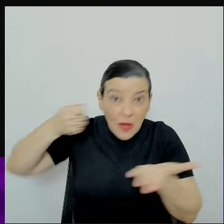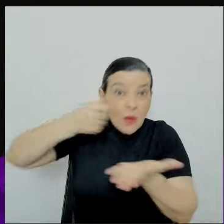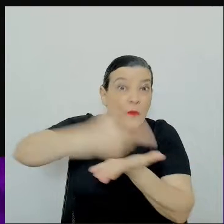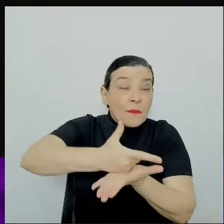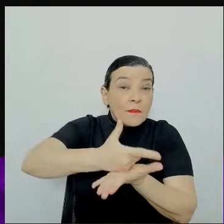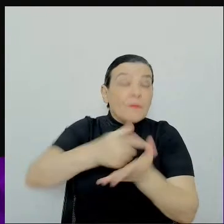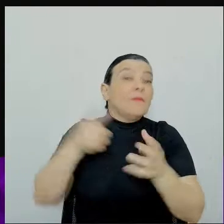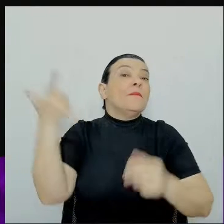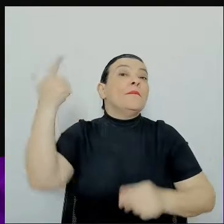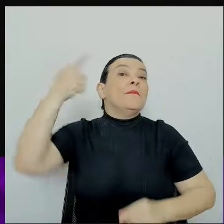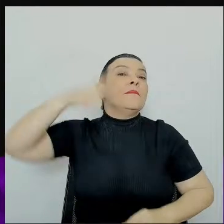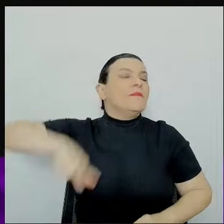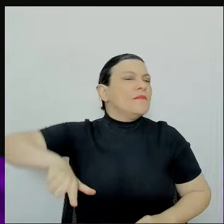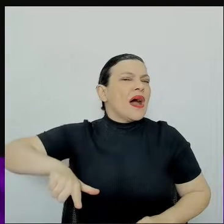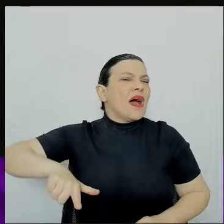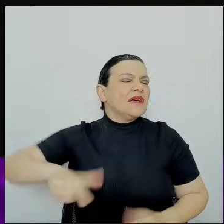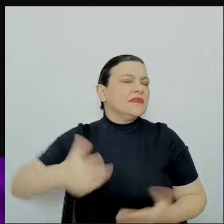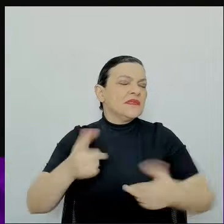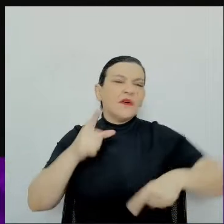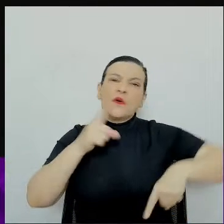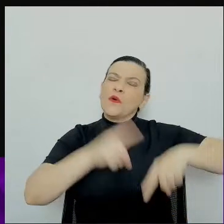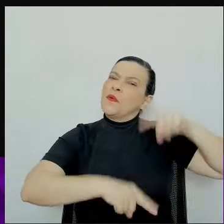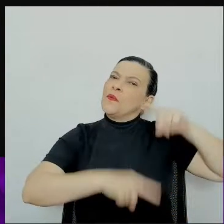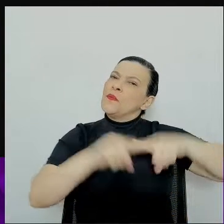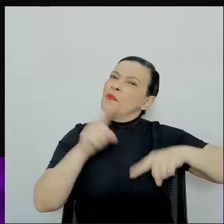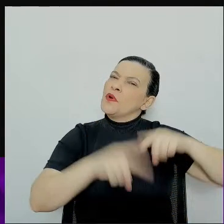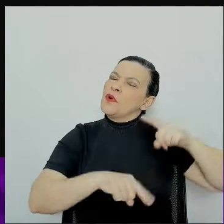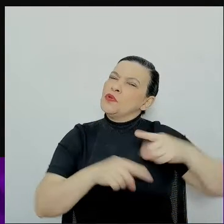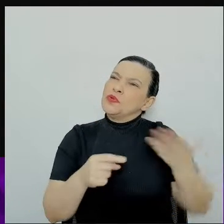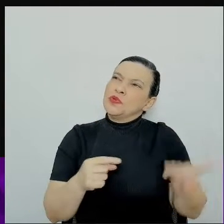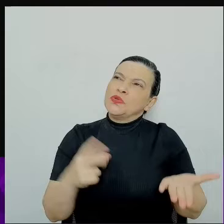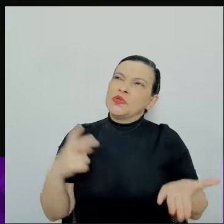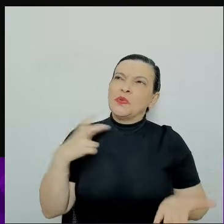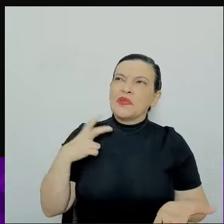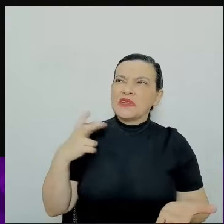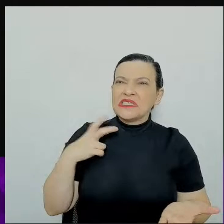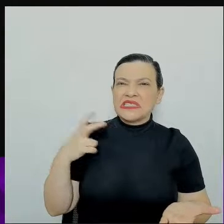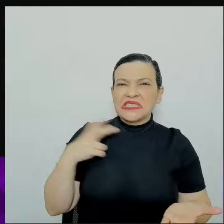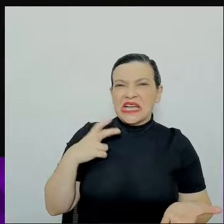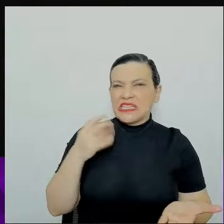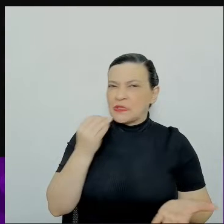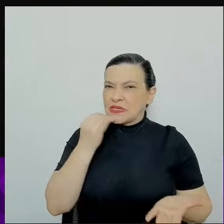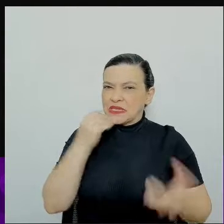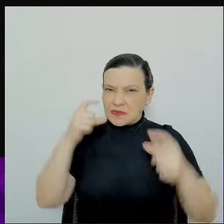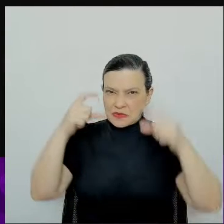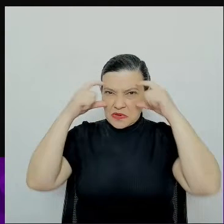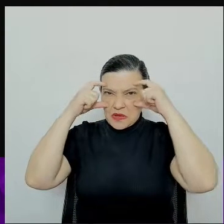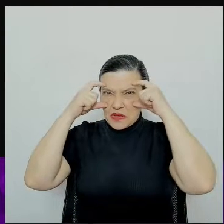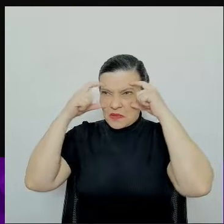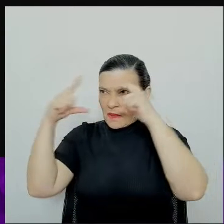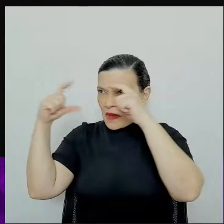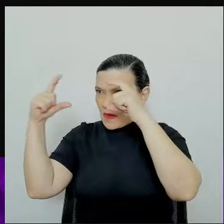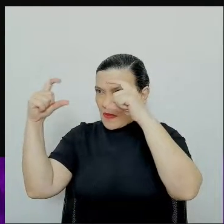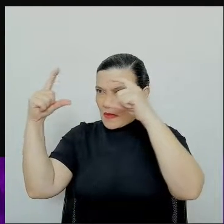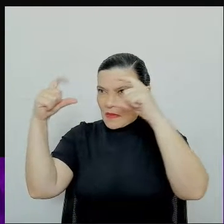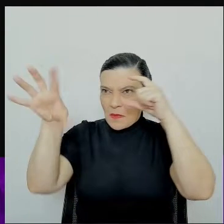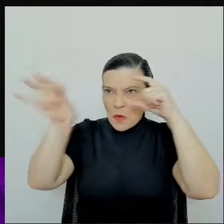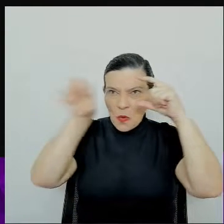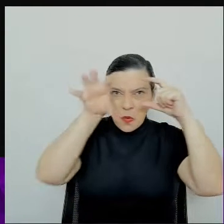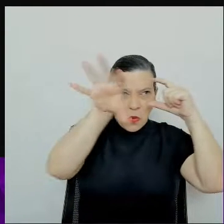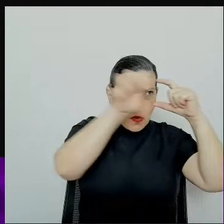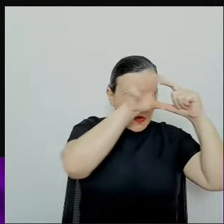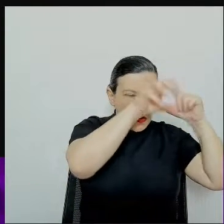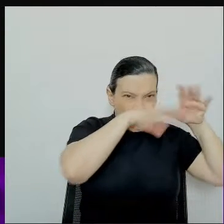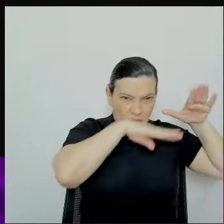ponto, será que, em termos de privacidade, tirar foto das pessoas, armazenar num óculos era bom? Então,